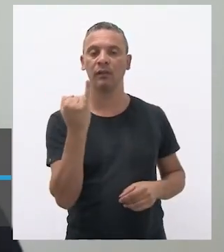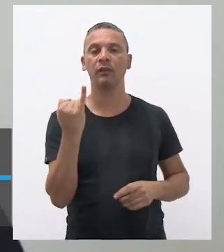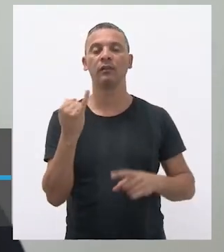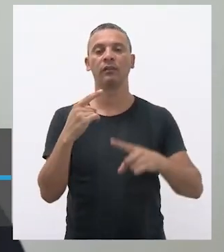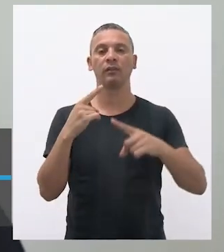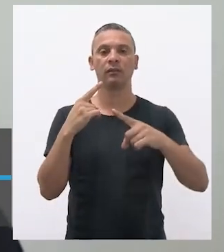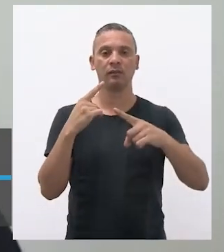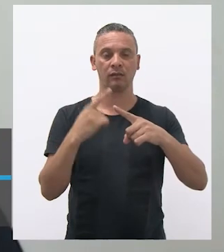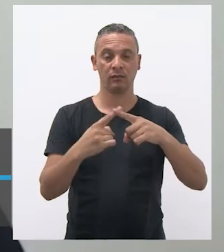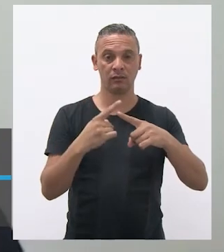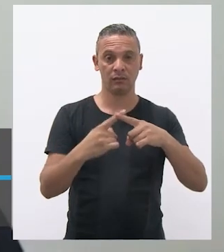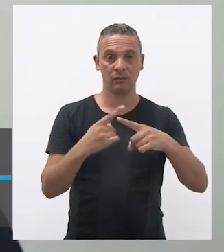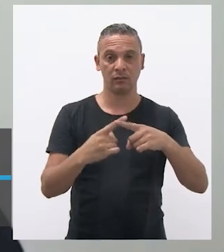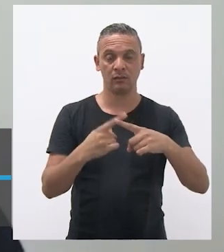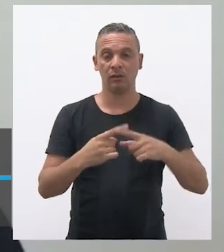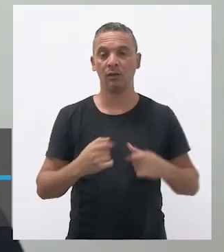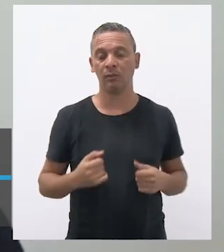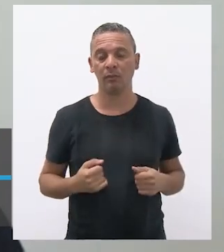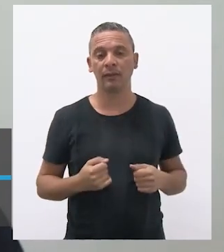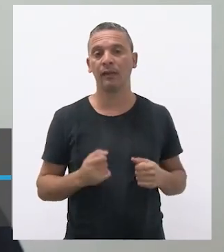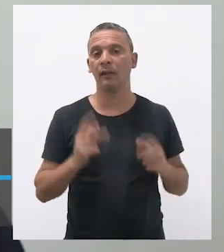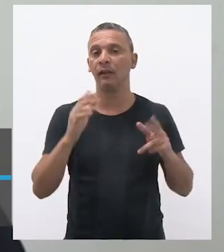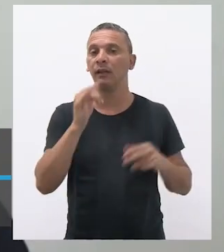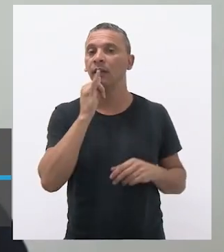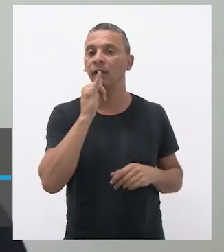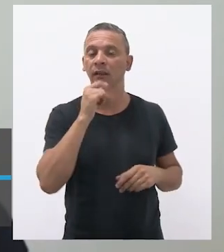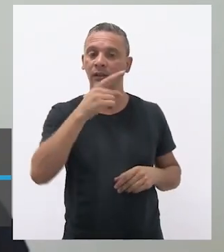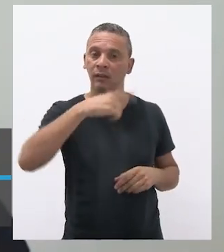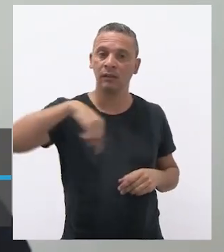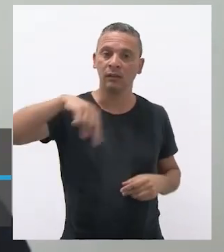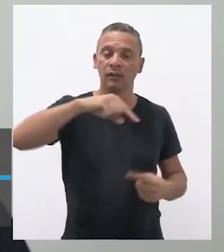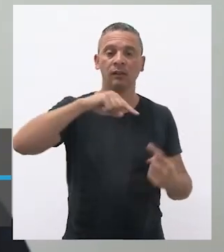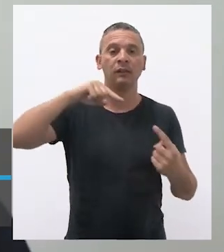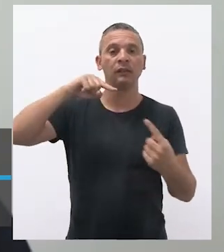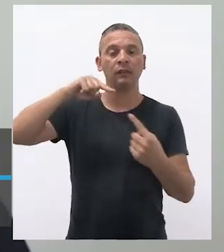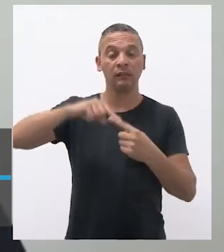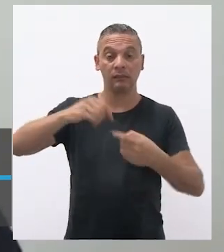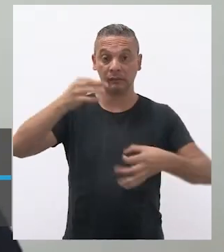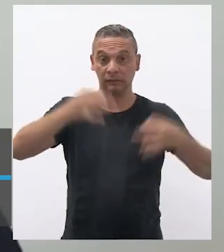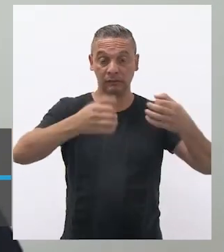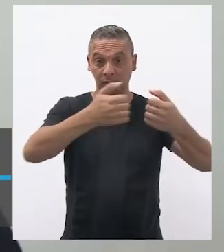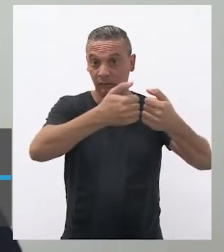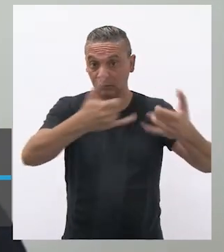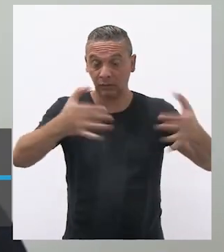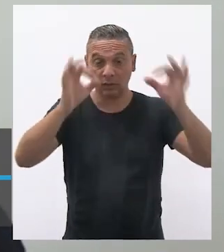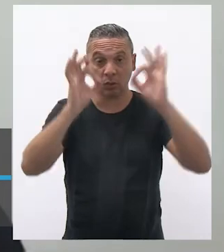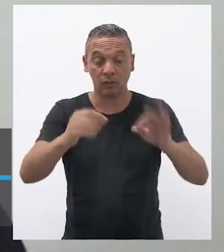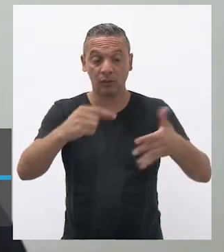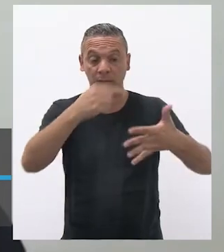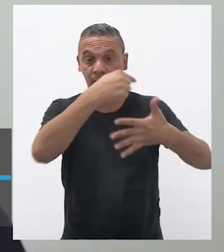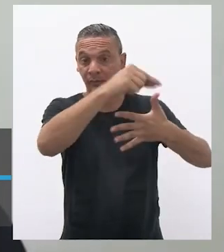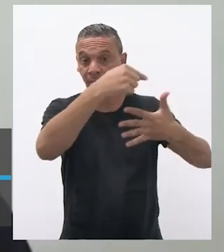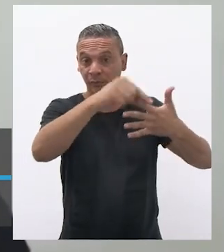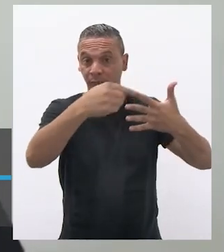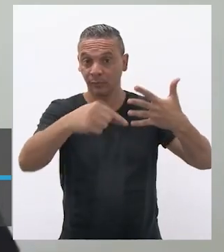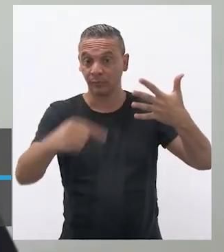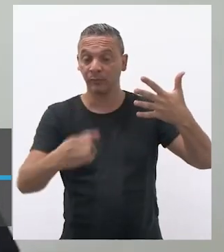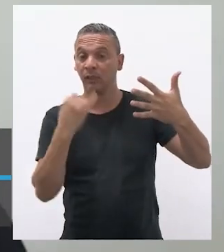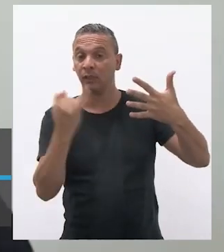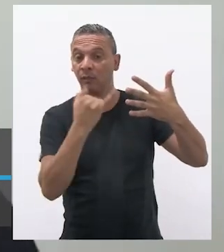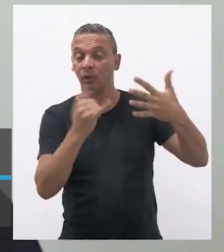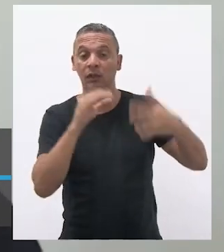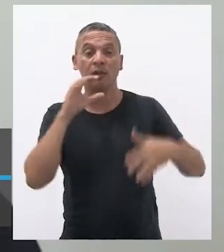no âmbito nacional, né, por meio, inclusive, da Lei Maria da Penha, que é o principal instrumento de proteção das mulheres no que se refere